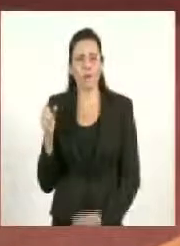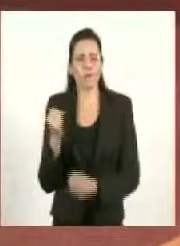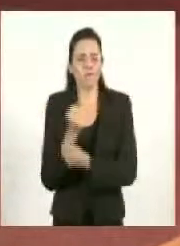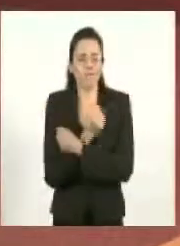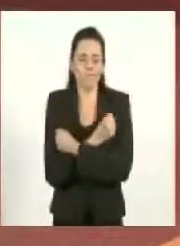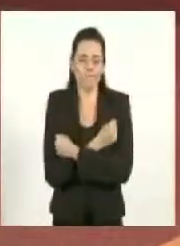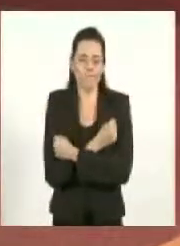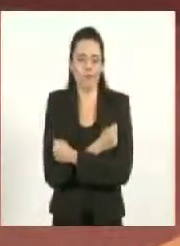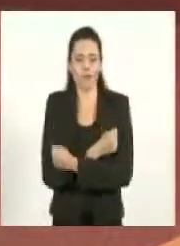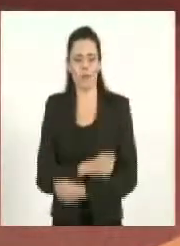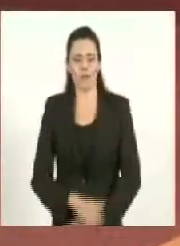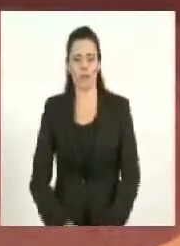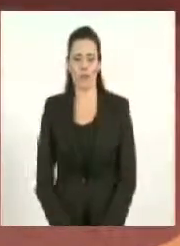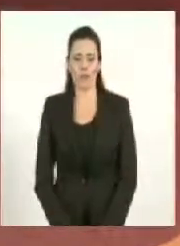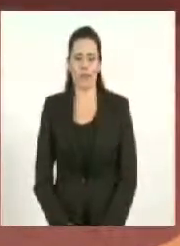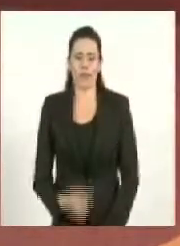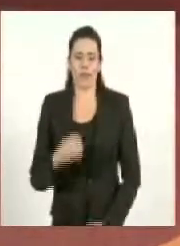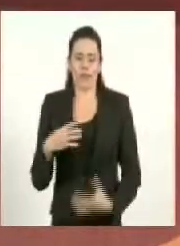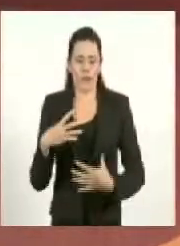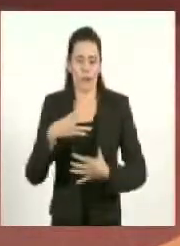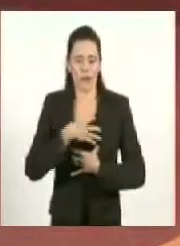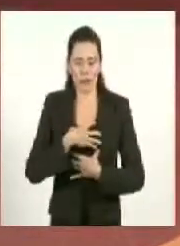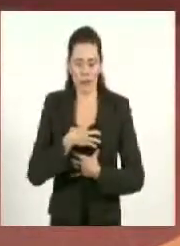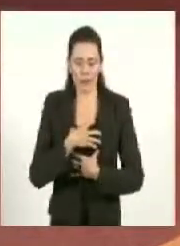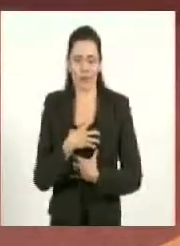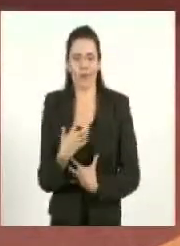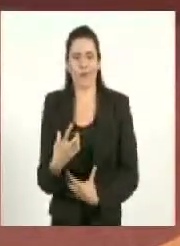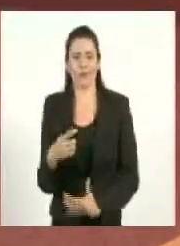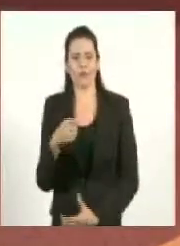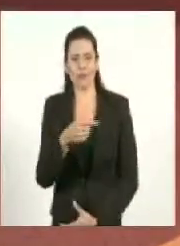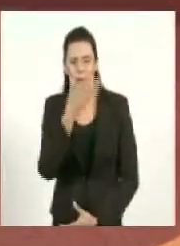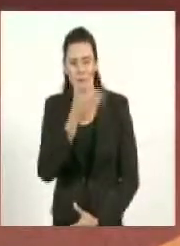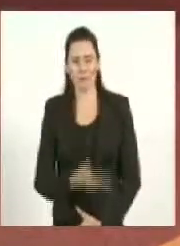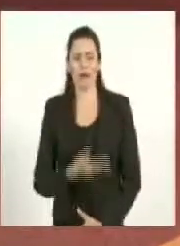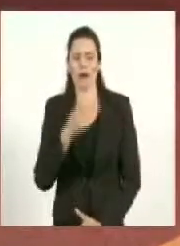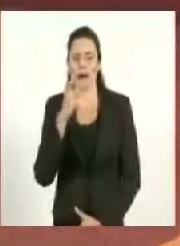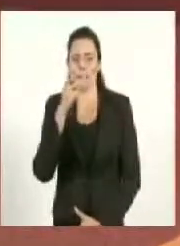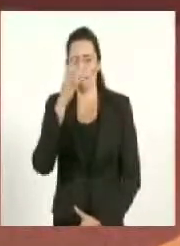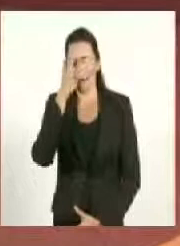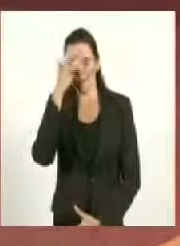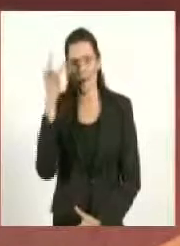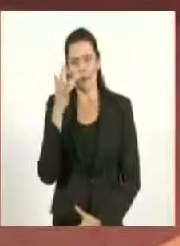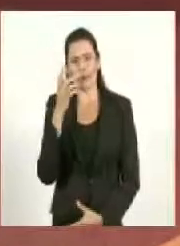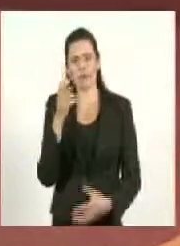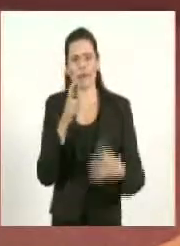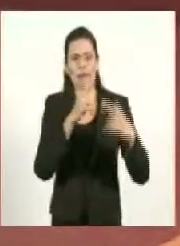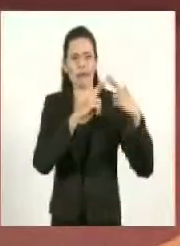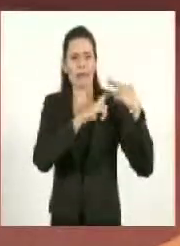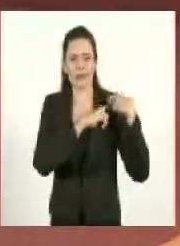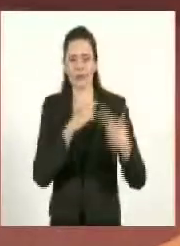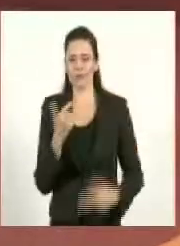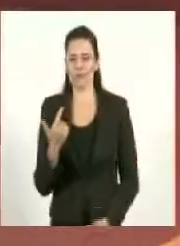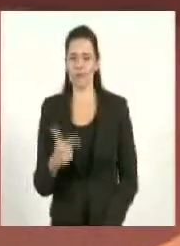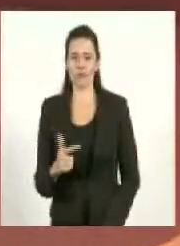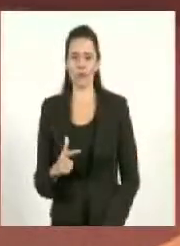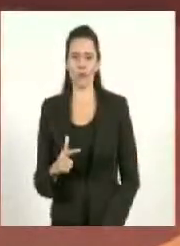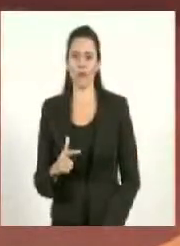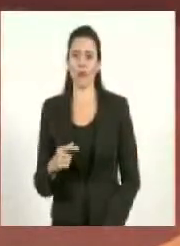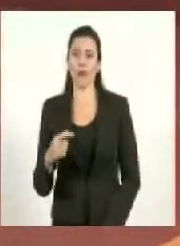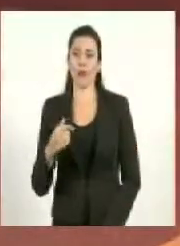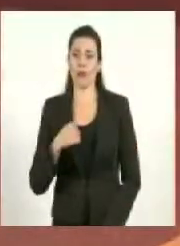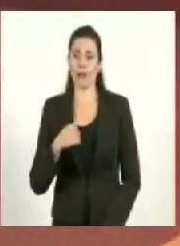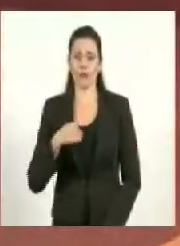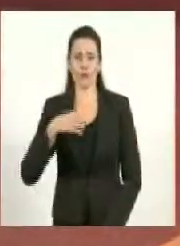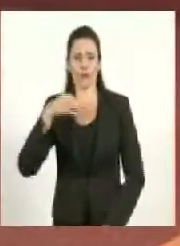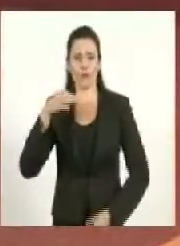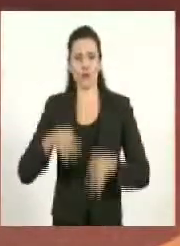a inconsequência das pessoas. Não estou julgando ninguém, até porque